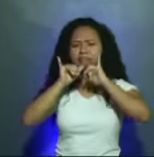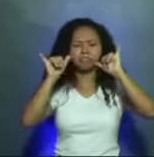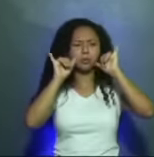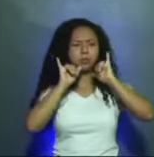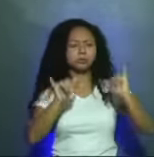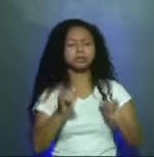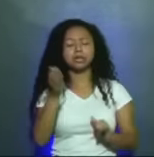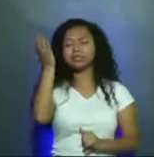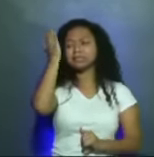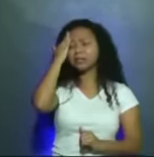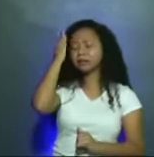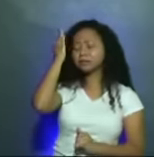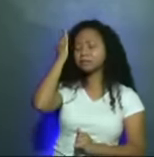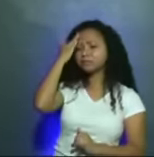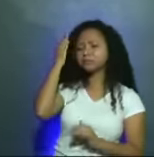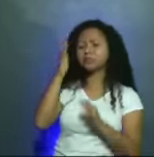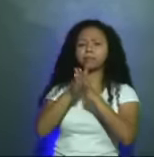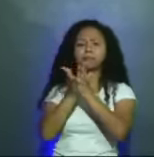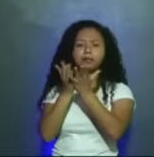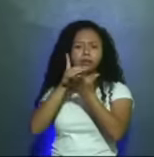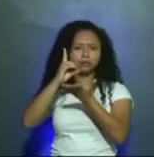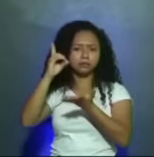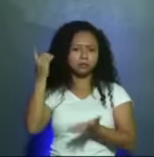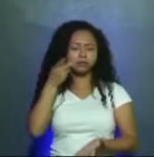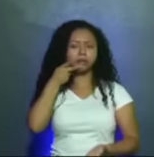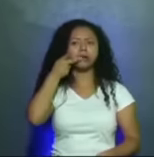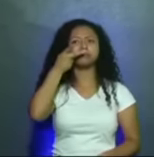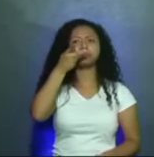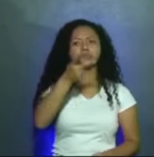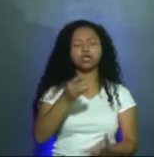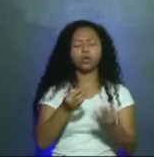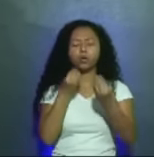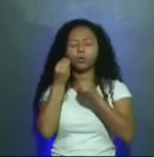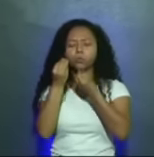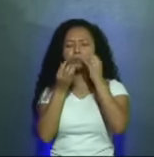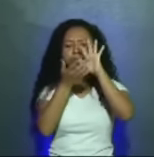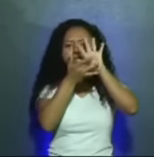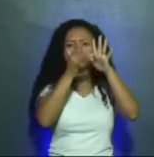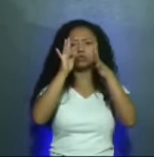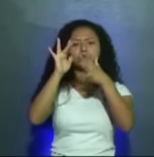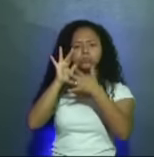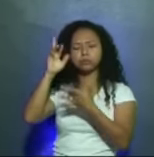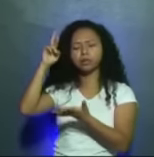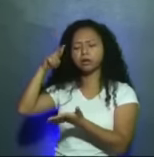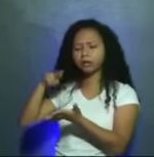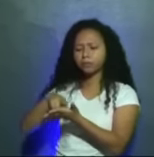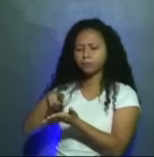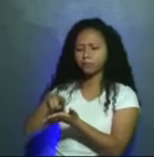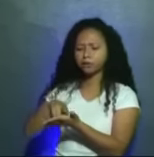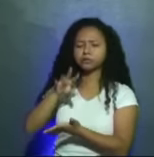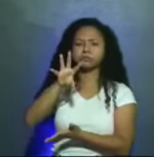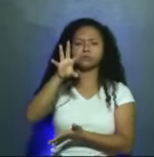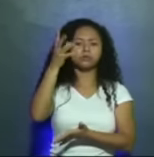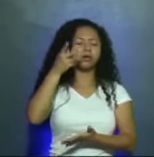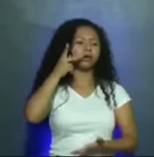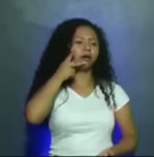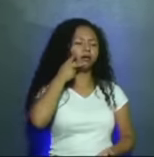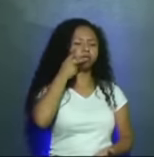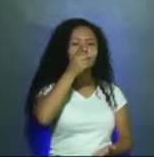sabedoria da palavra de Deus, das profecias, e como Jesus realmente cumpriu as profecias.